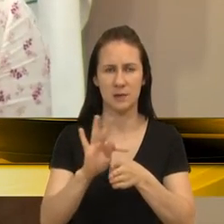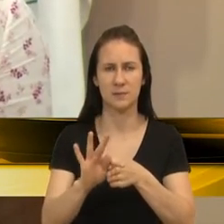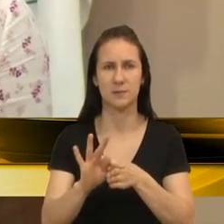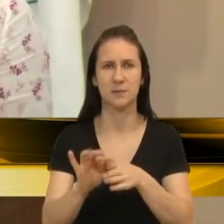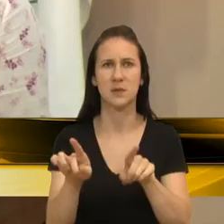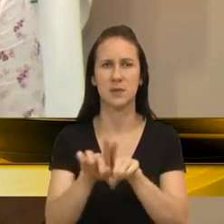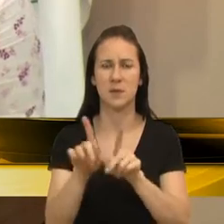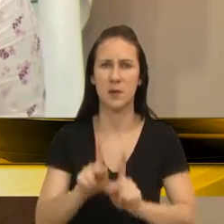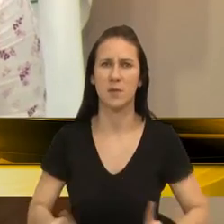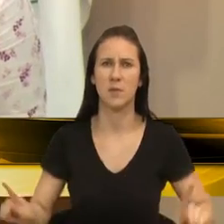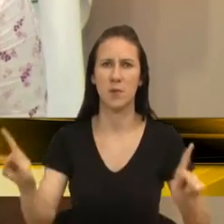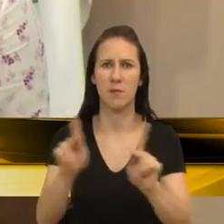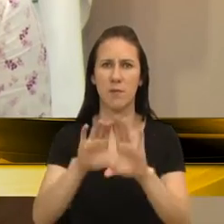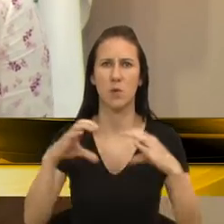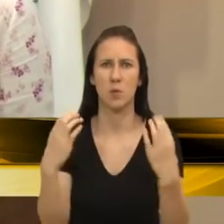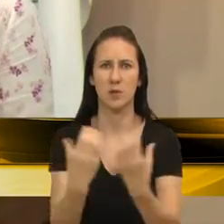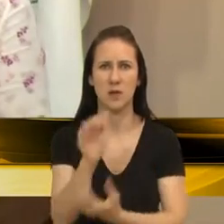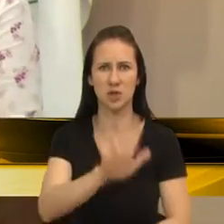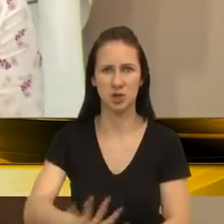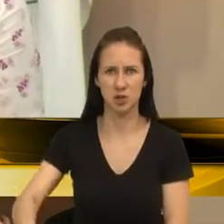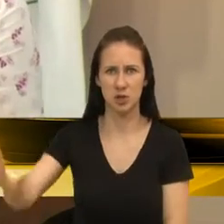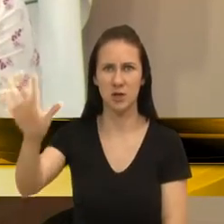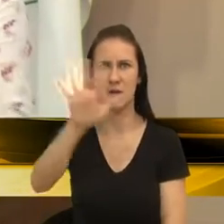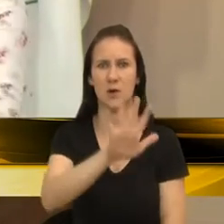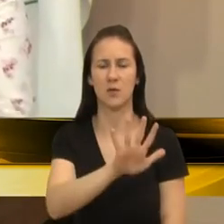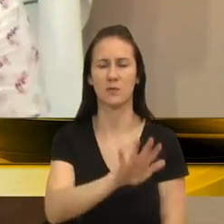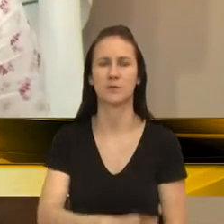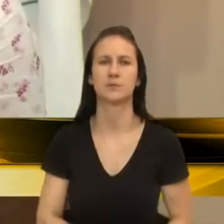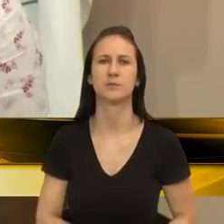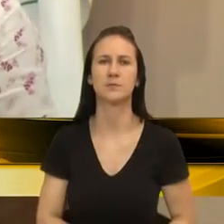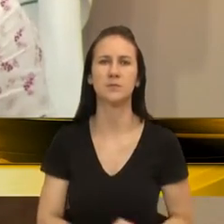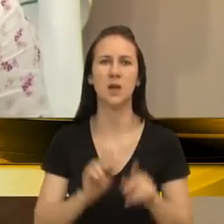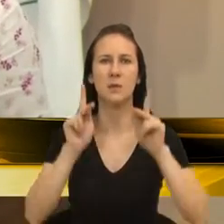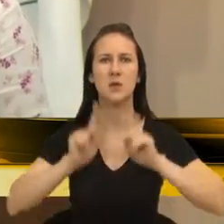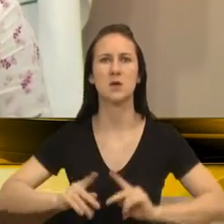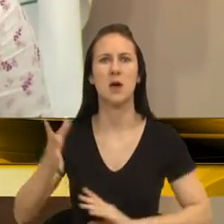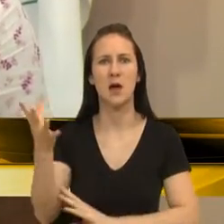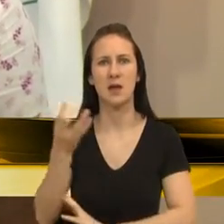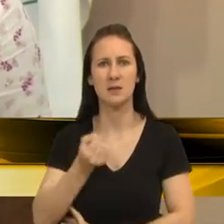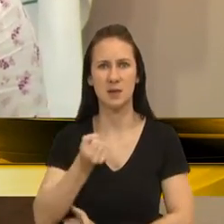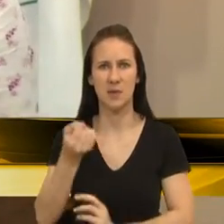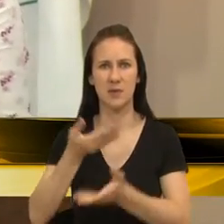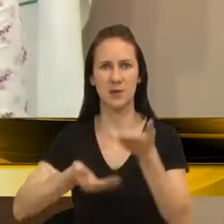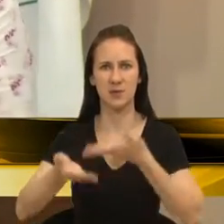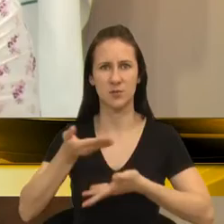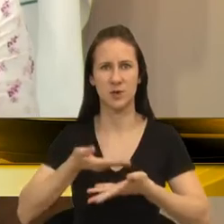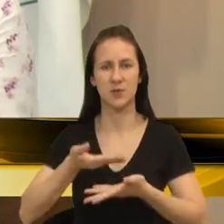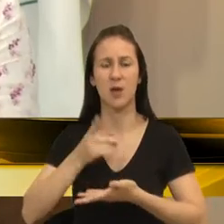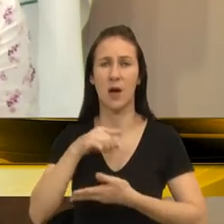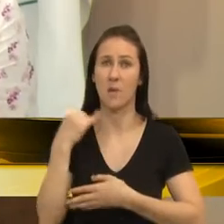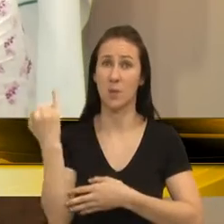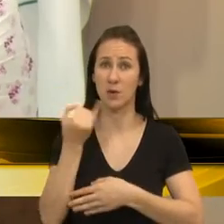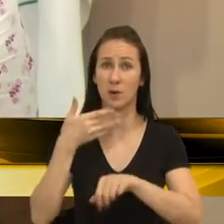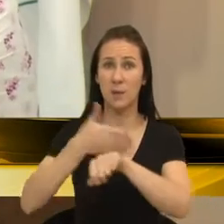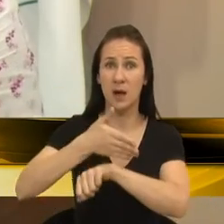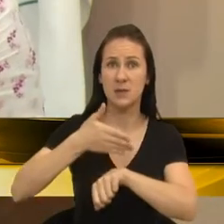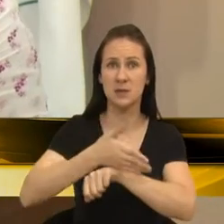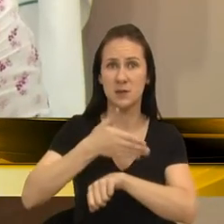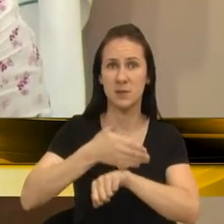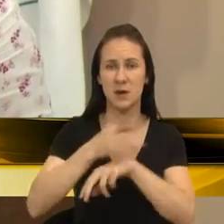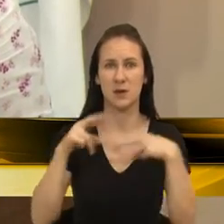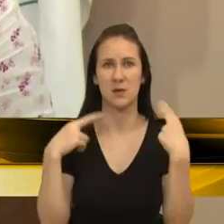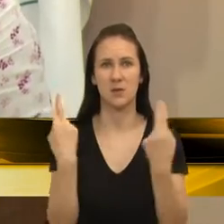em geral. Os usuários, né, seriam os mais interessados, também seria importante estar aqui. Claro que depende todo de uma